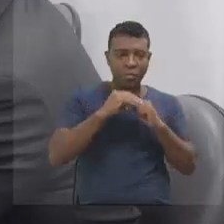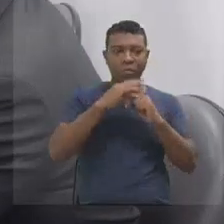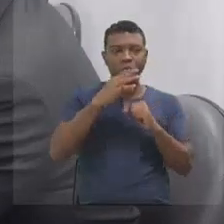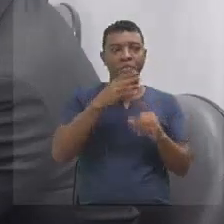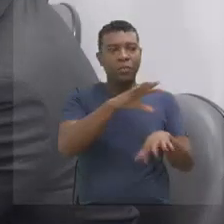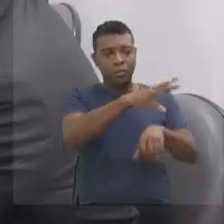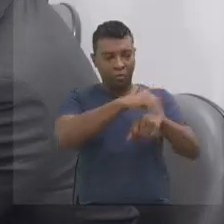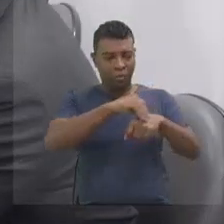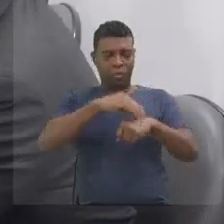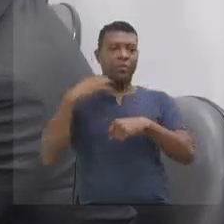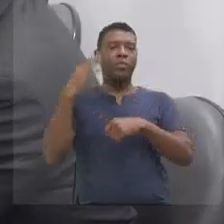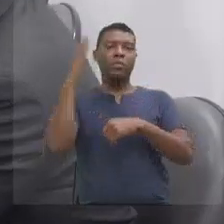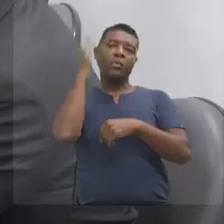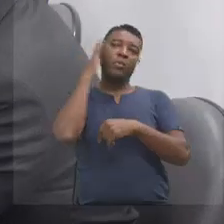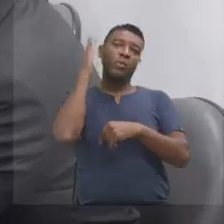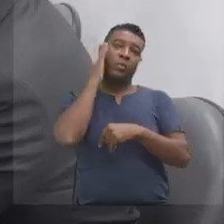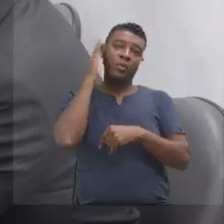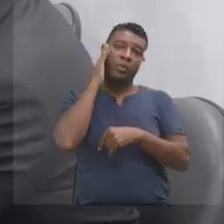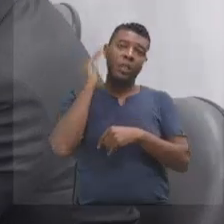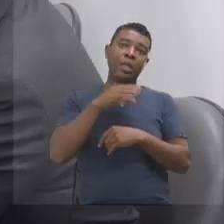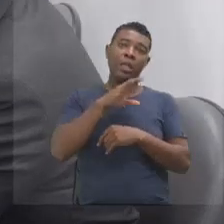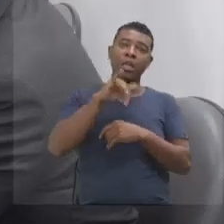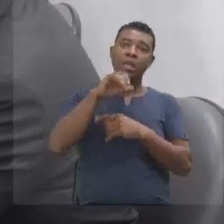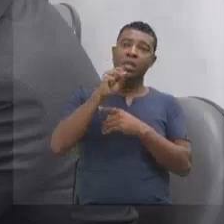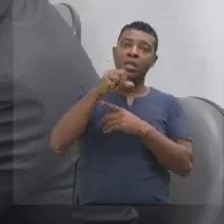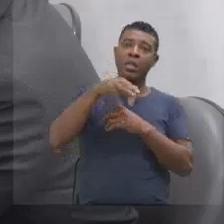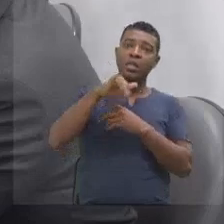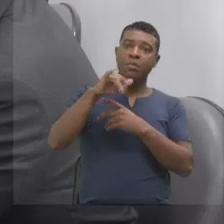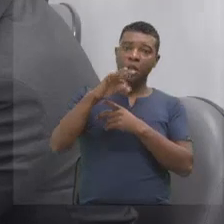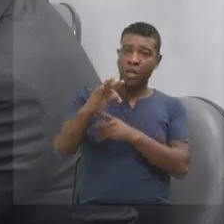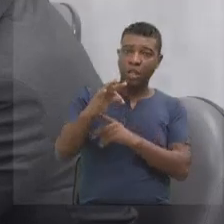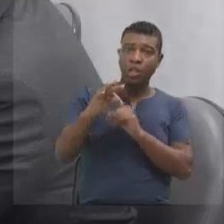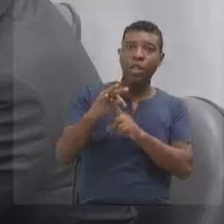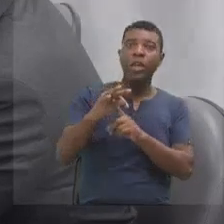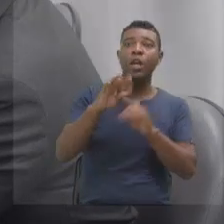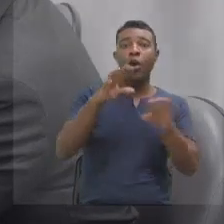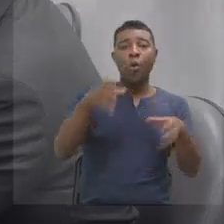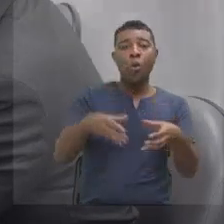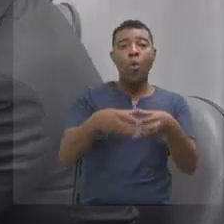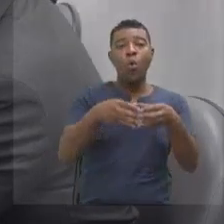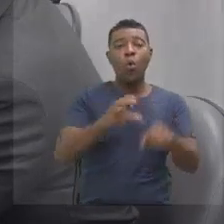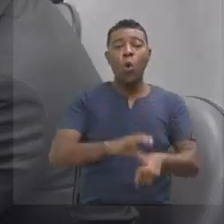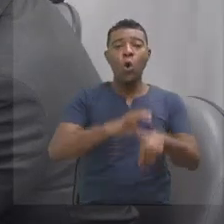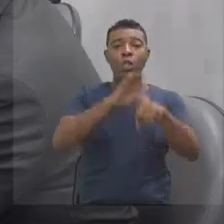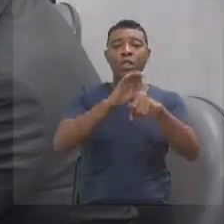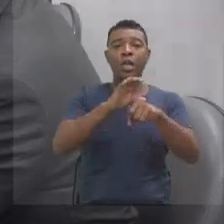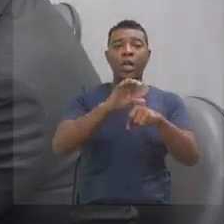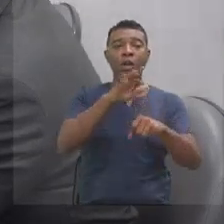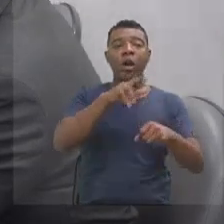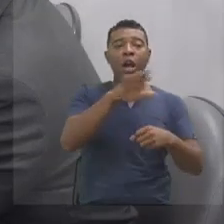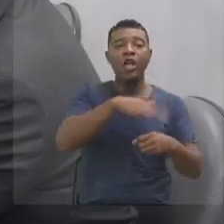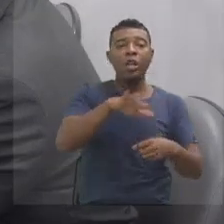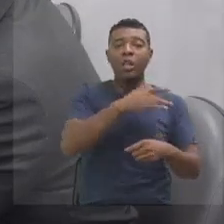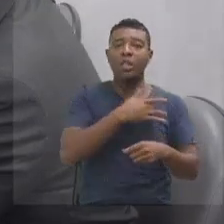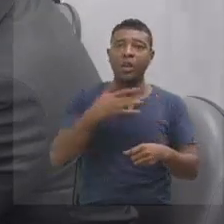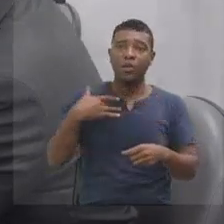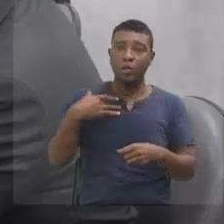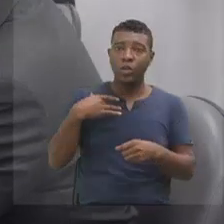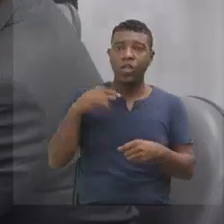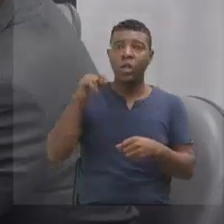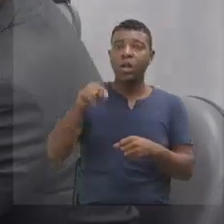Consenso intermunicipal de saúde da microrregião de Viçosa os representantes foram cientificados